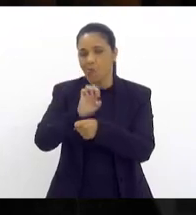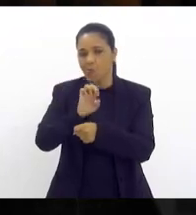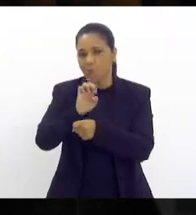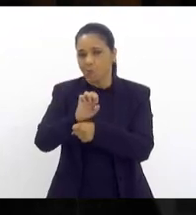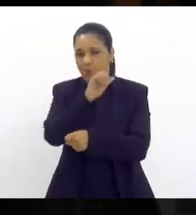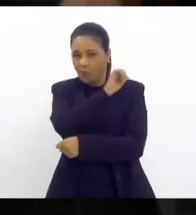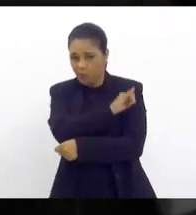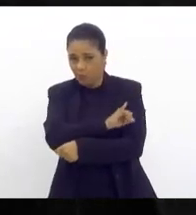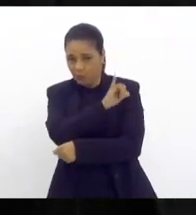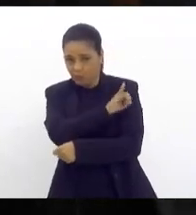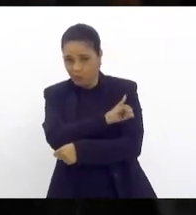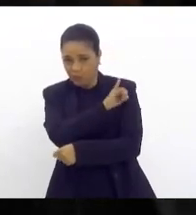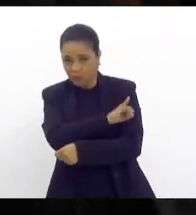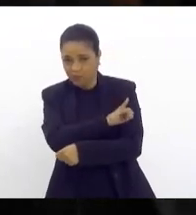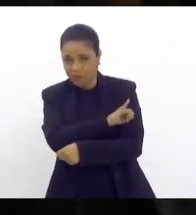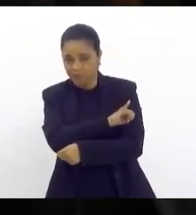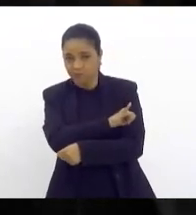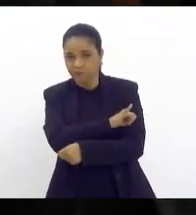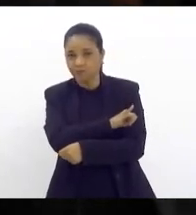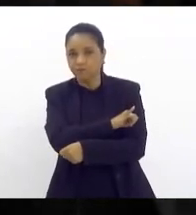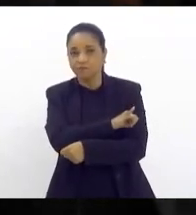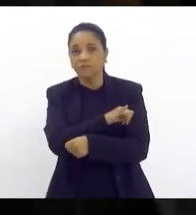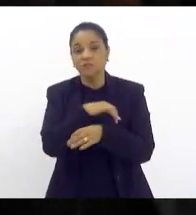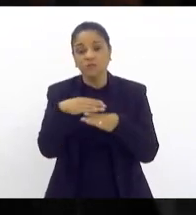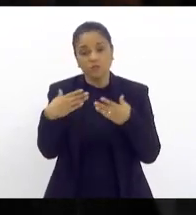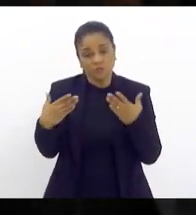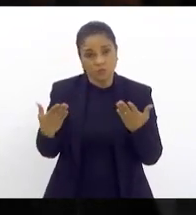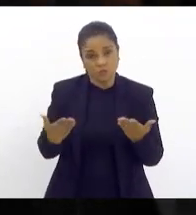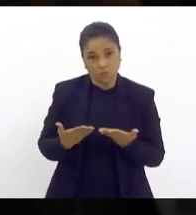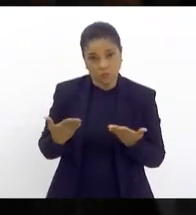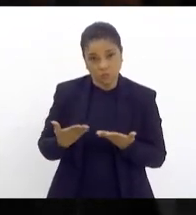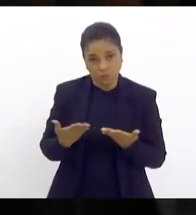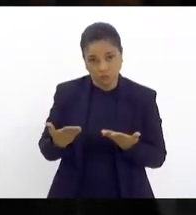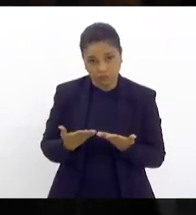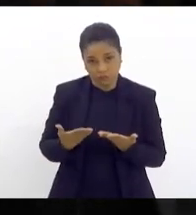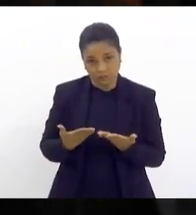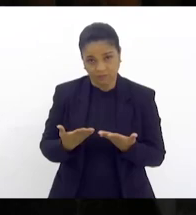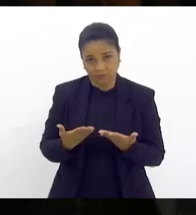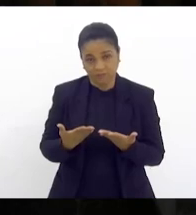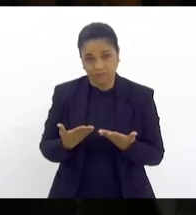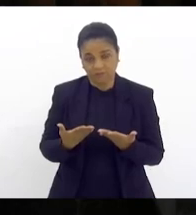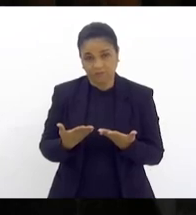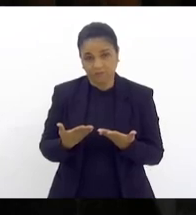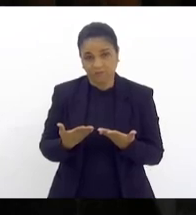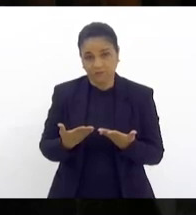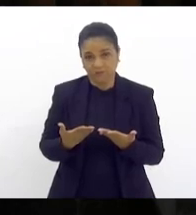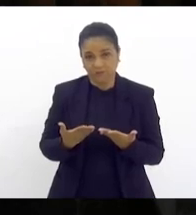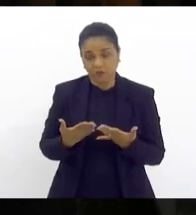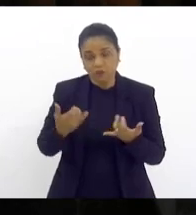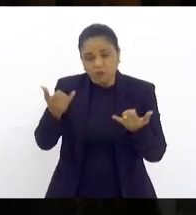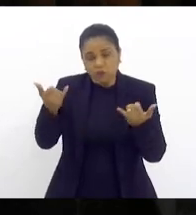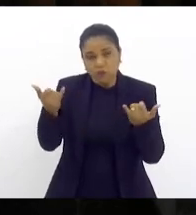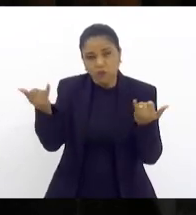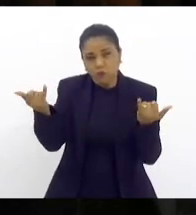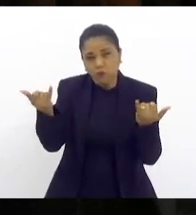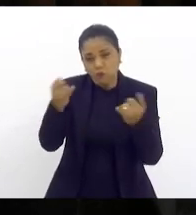Janeiro só no dia de hoje quantas notícias